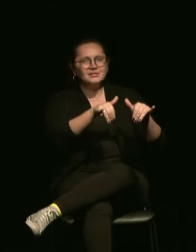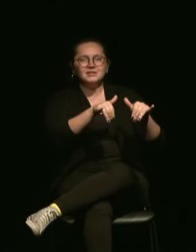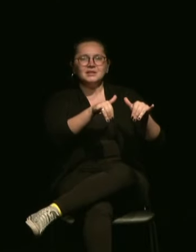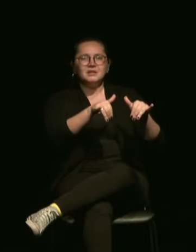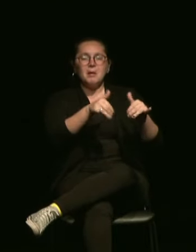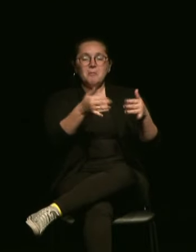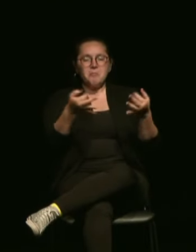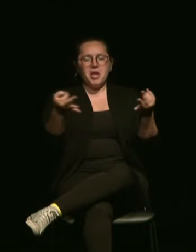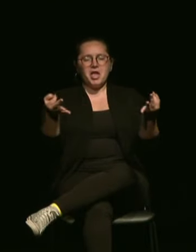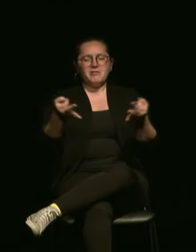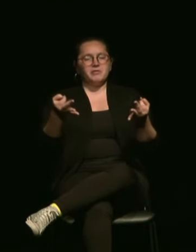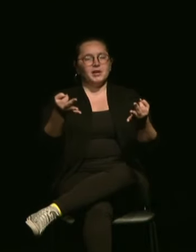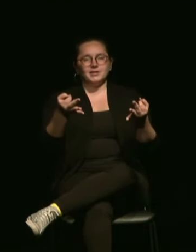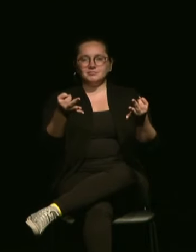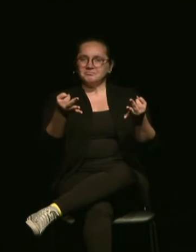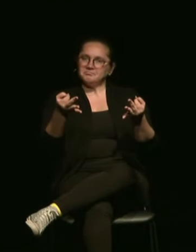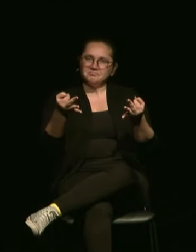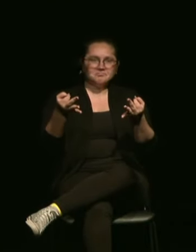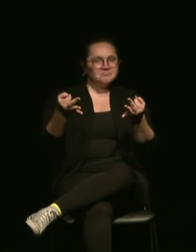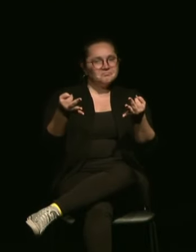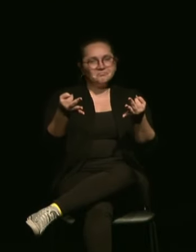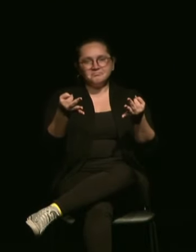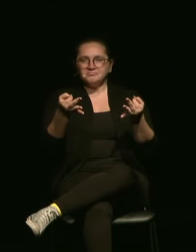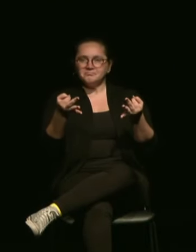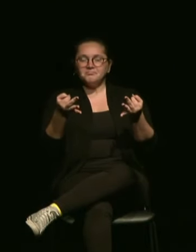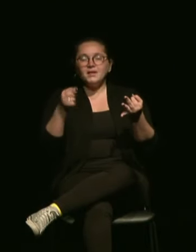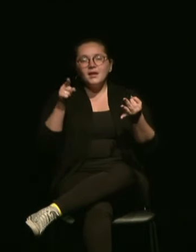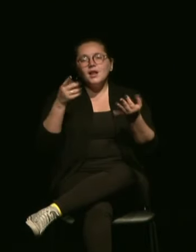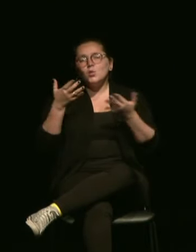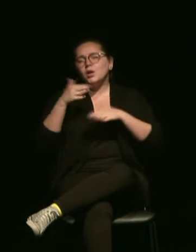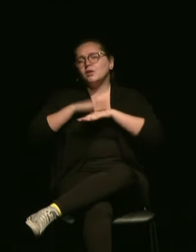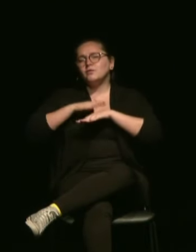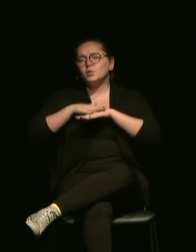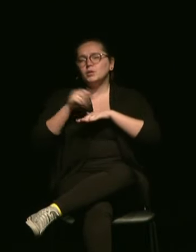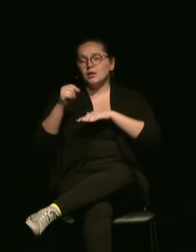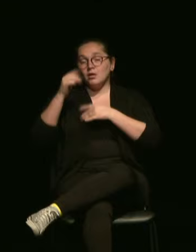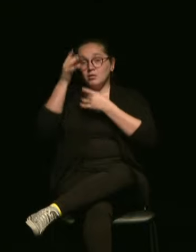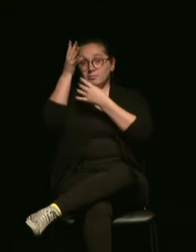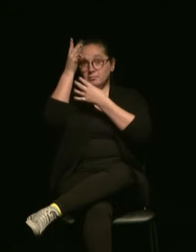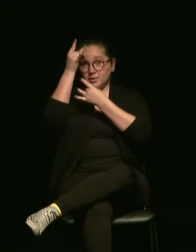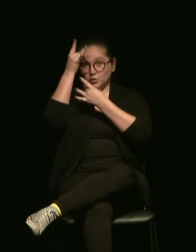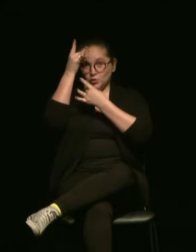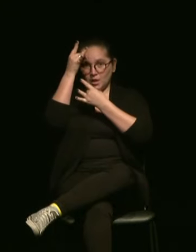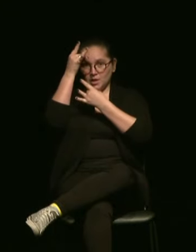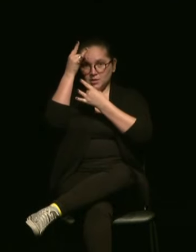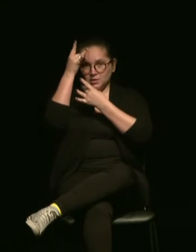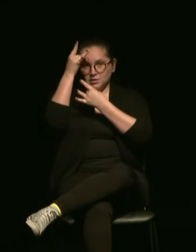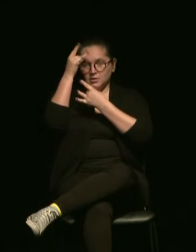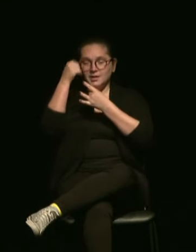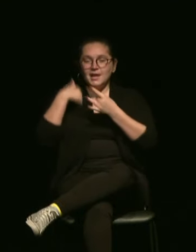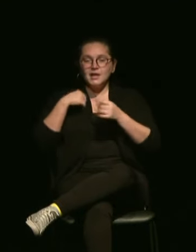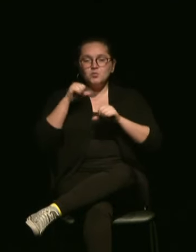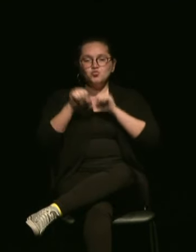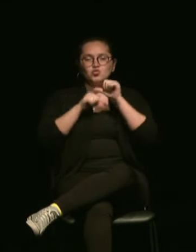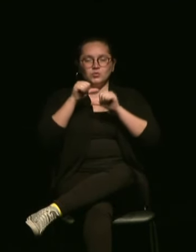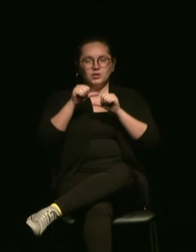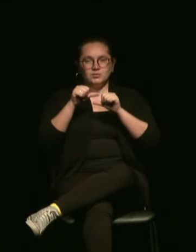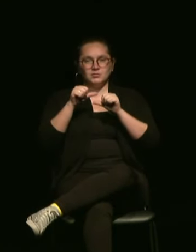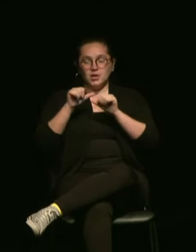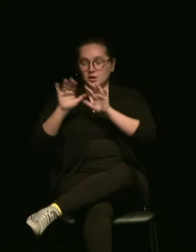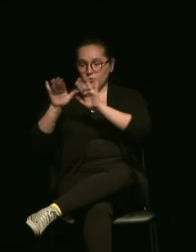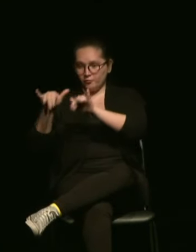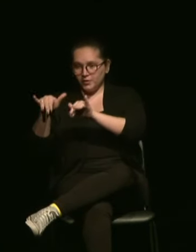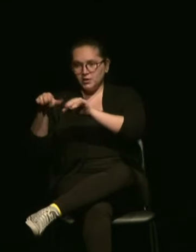laço perfeitamente bem dado. Então, o que ele faz? Ele pega esse personagem e coloca no meio do filme. E